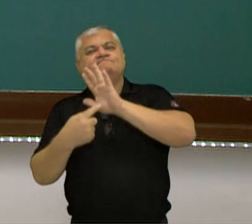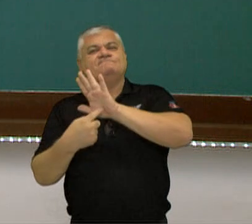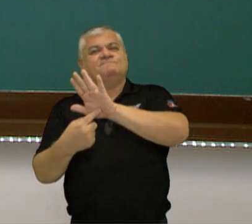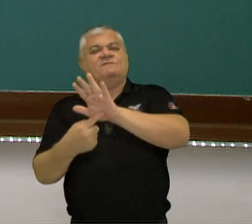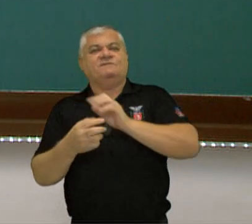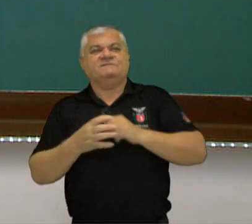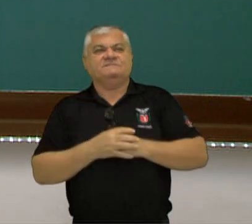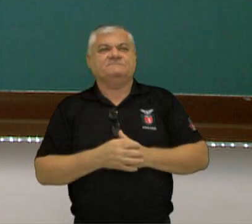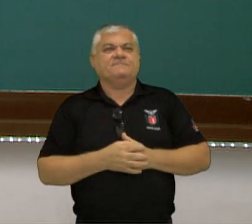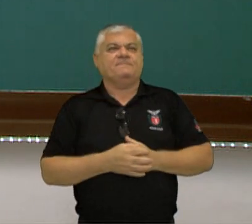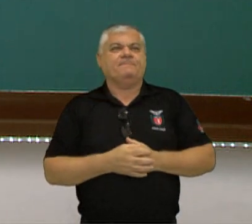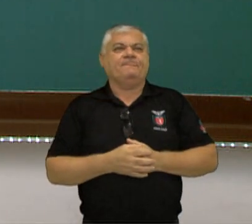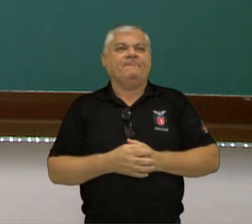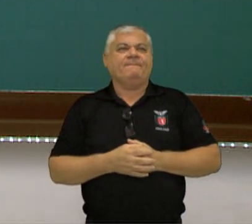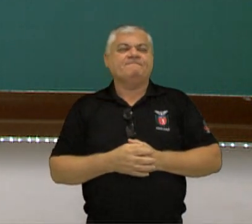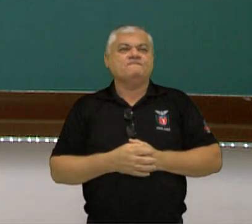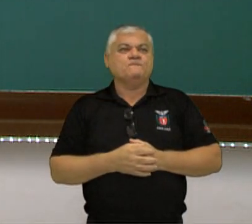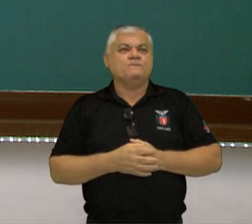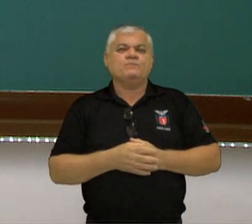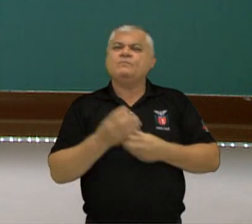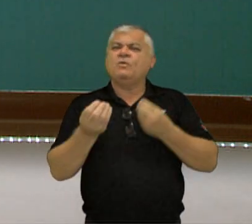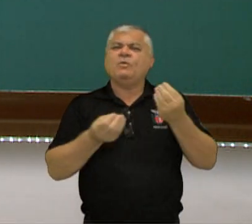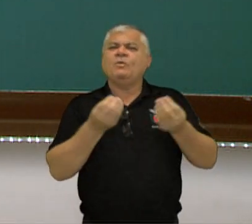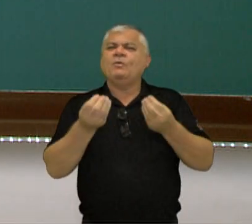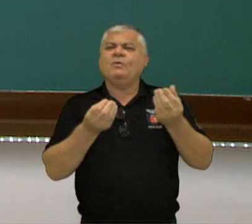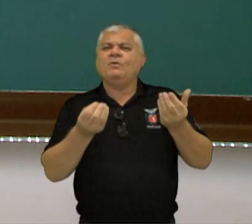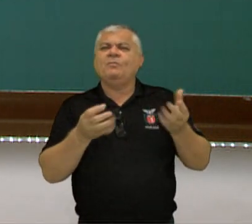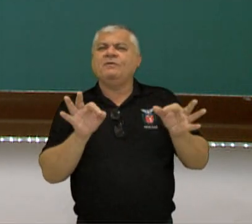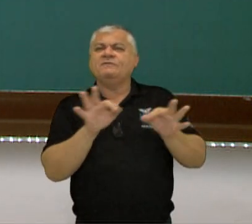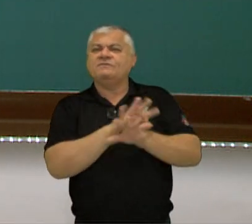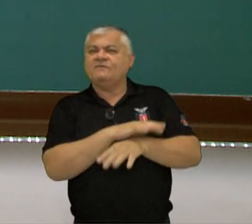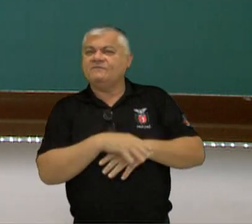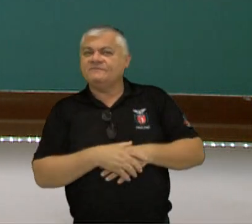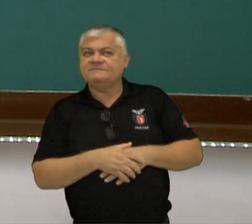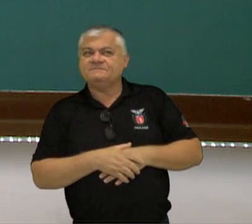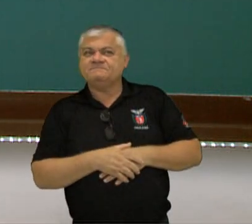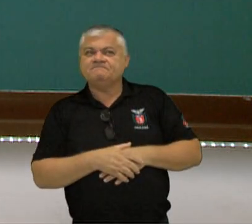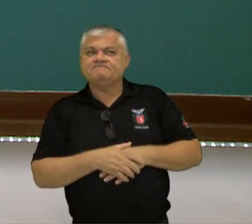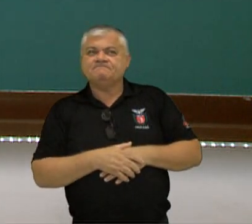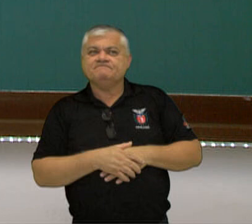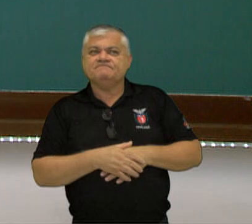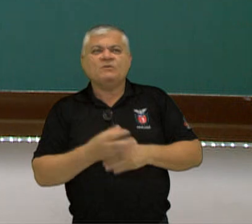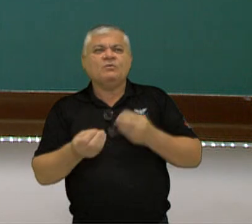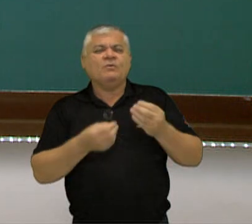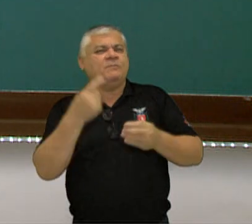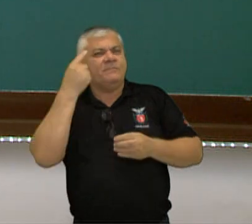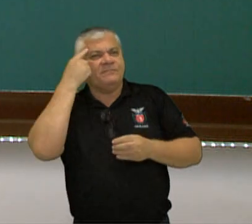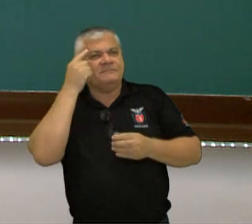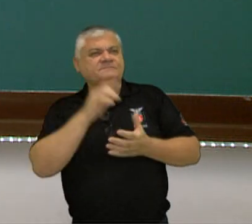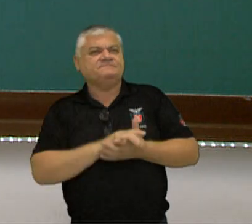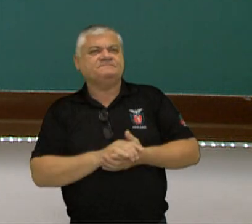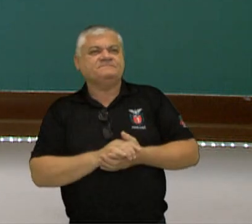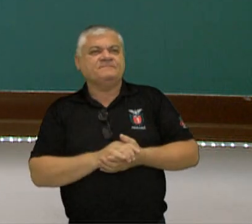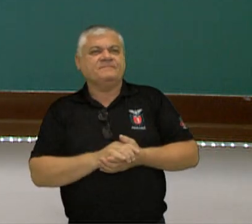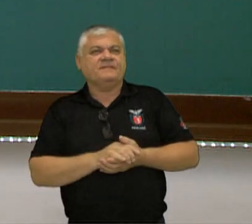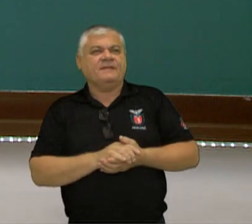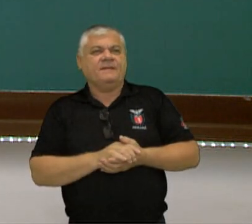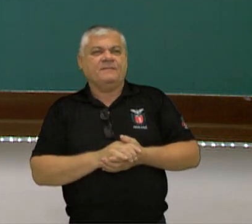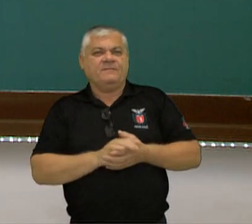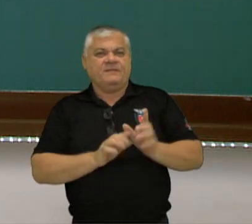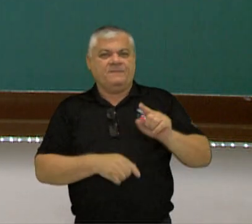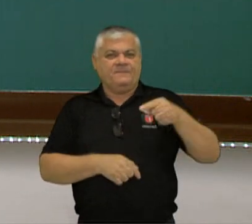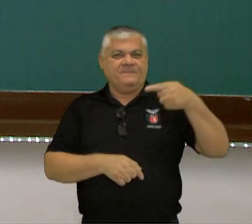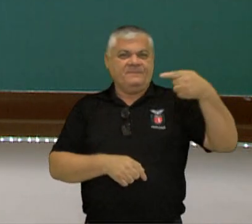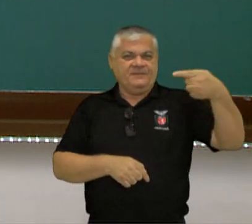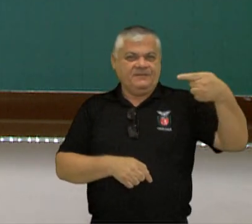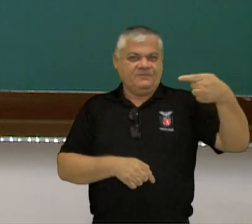sendo realizada. E para resolver, o que você faria? Como você pensaria? Você faria primeiro 23